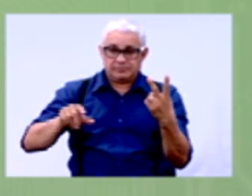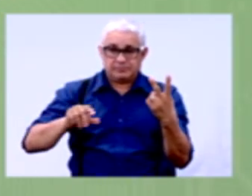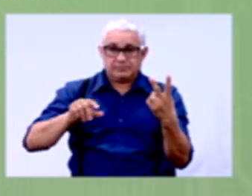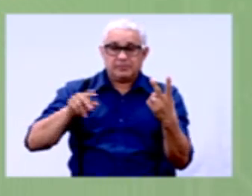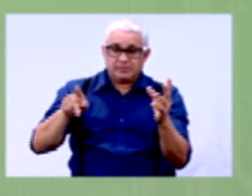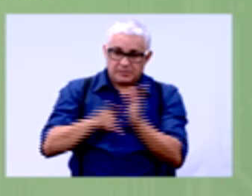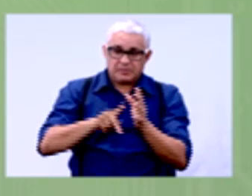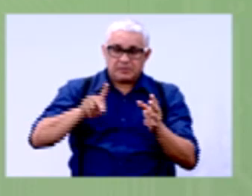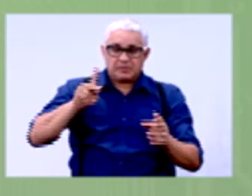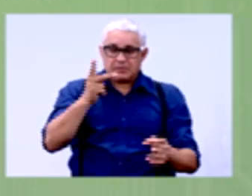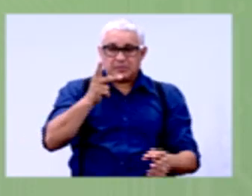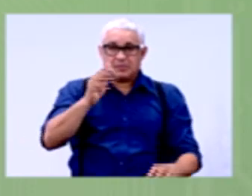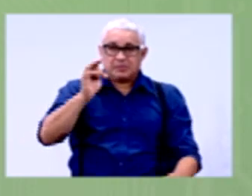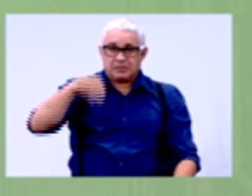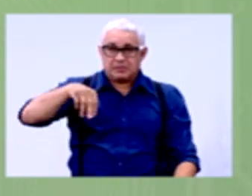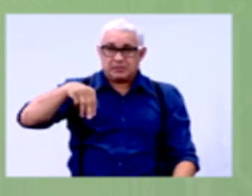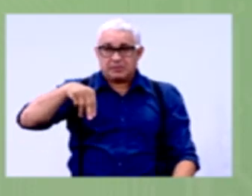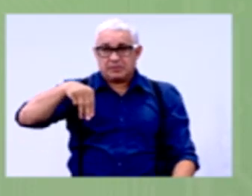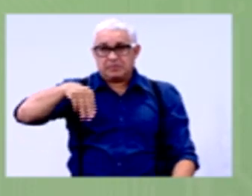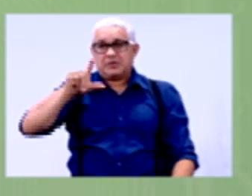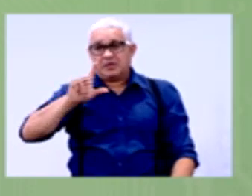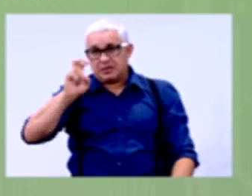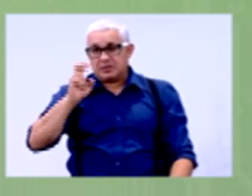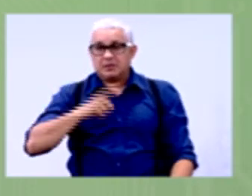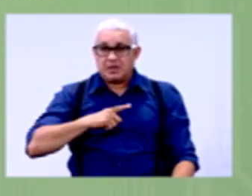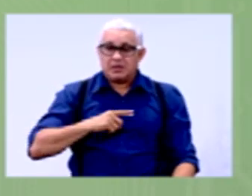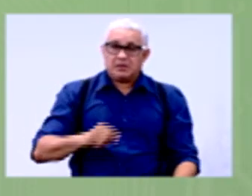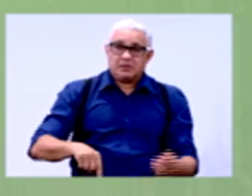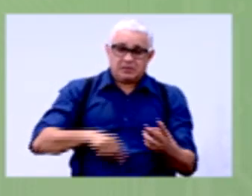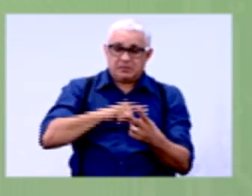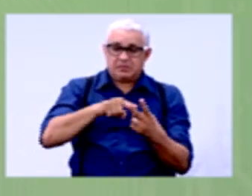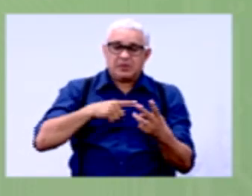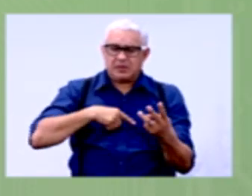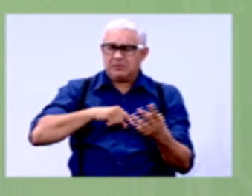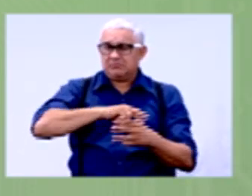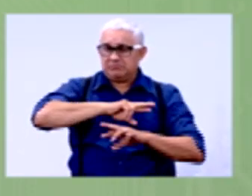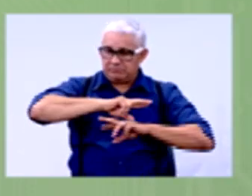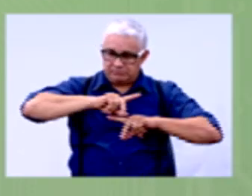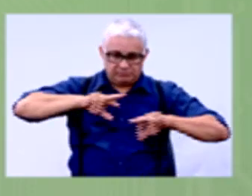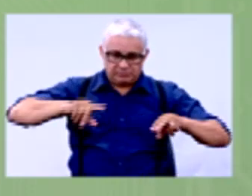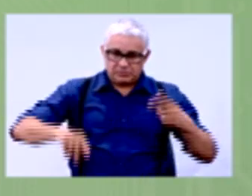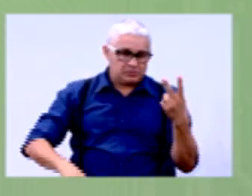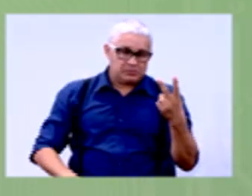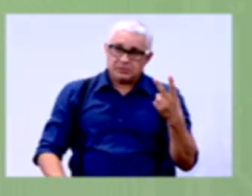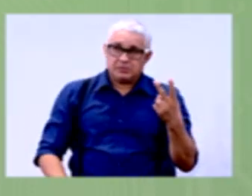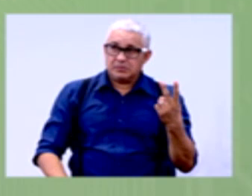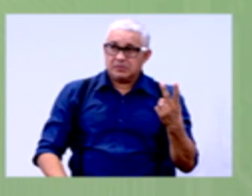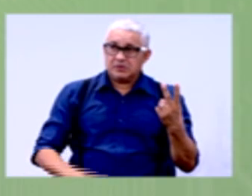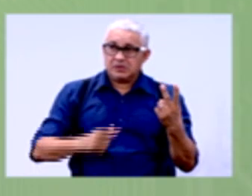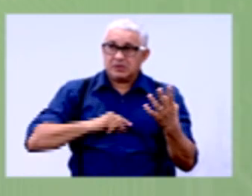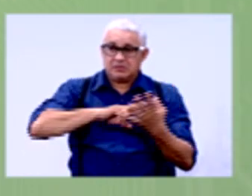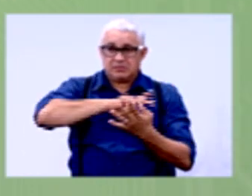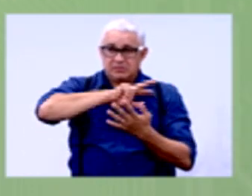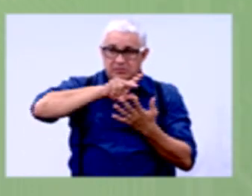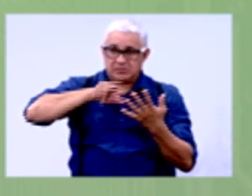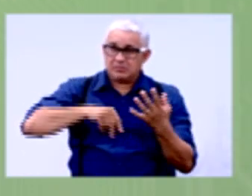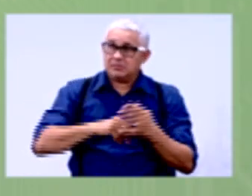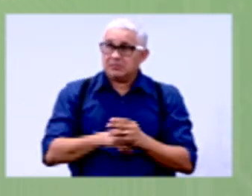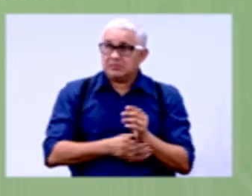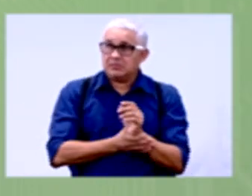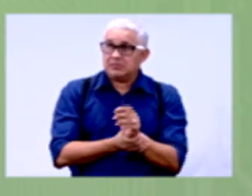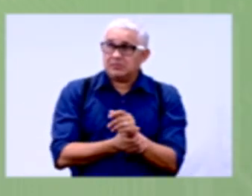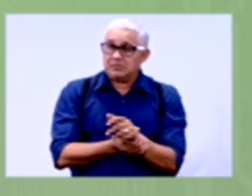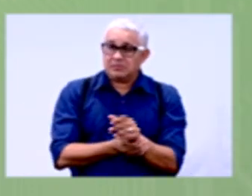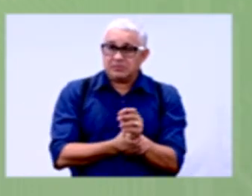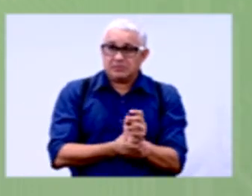HTML5, né? São elas, né? Existem mais de 2, desculpa, não é só 2, tá? Esquecem o 2 aqui.